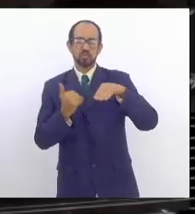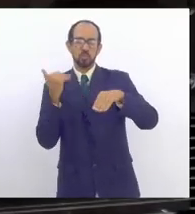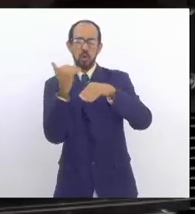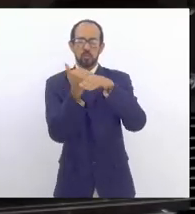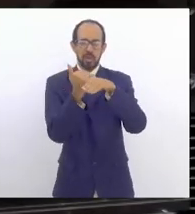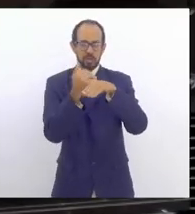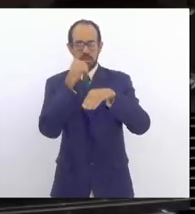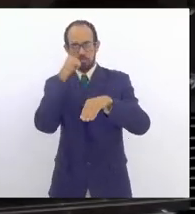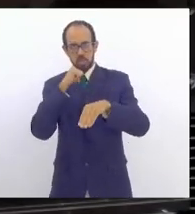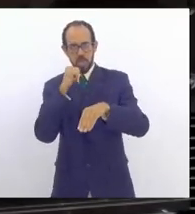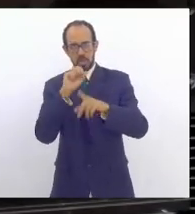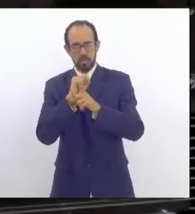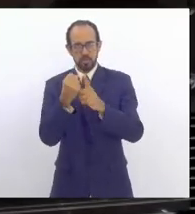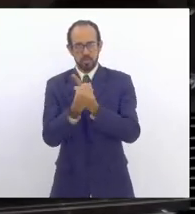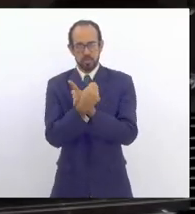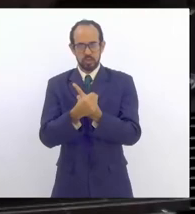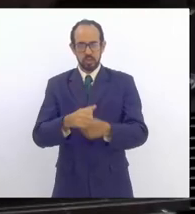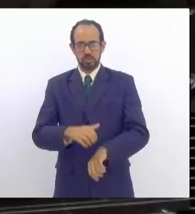sociedade.